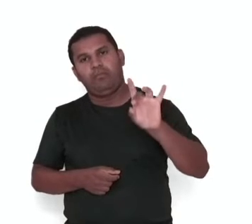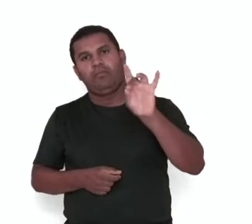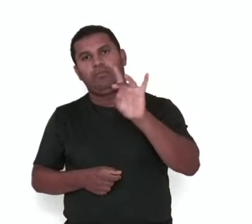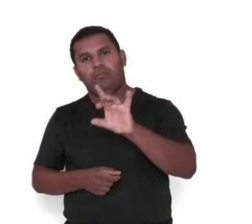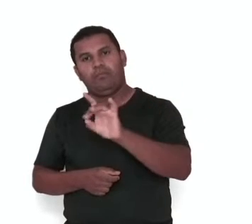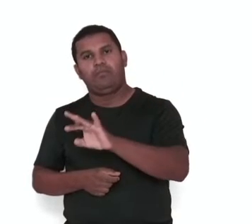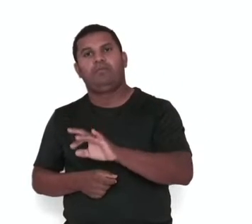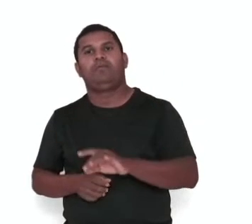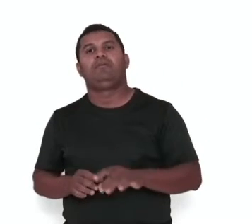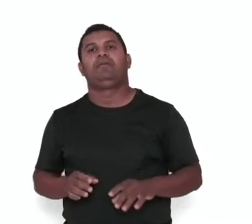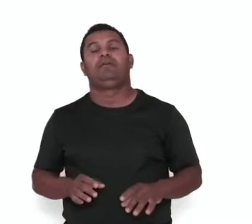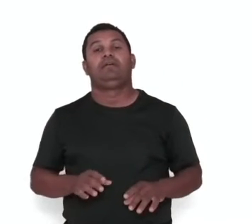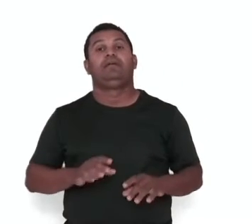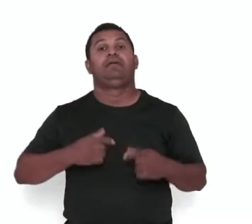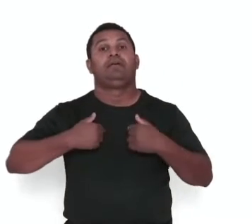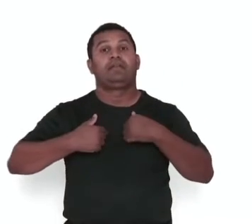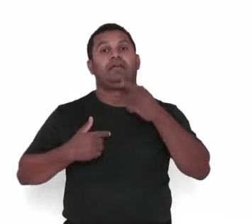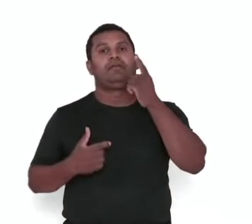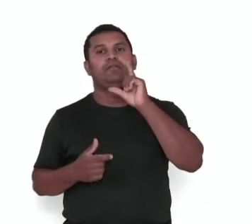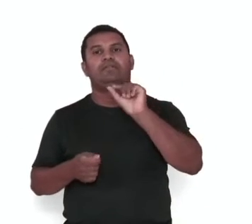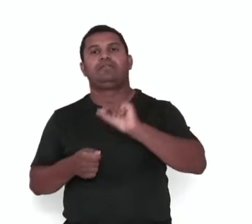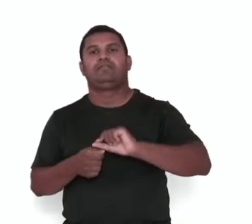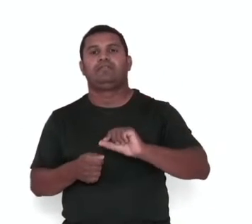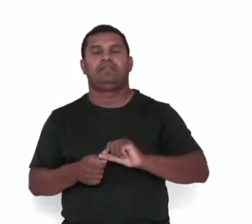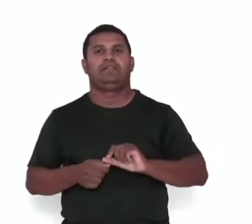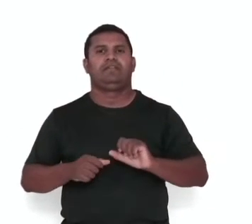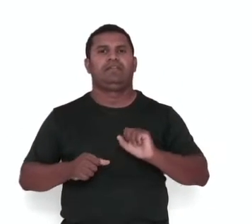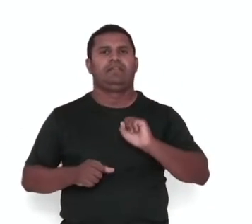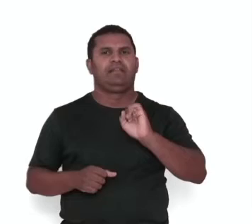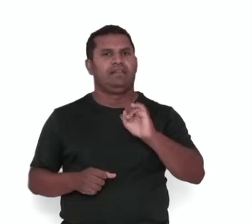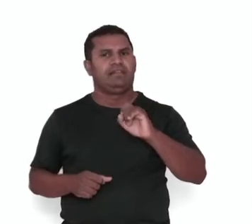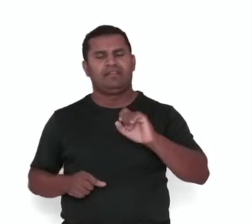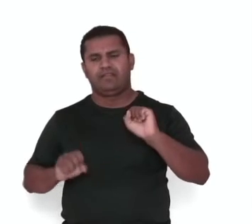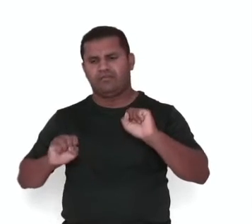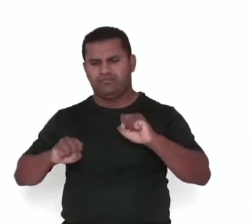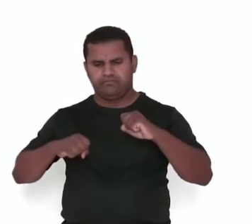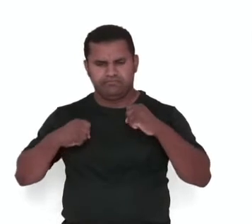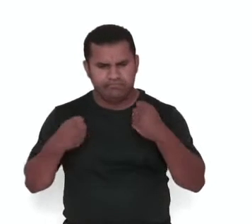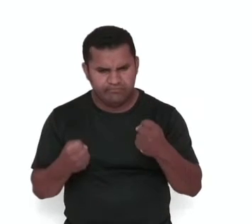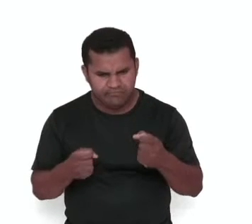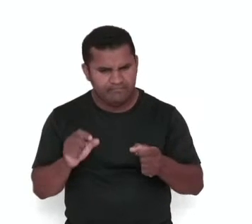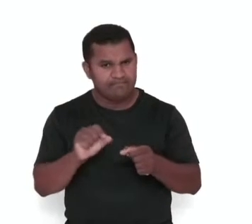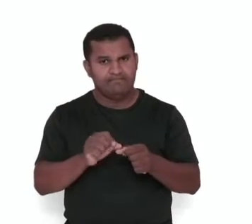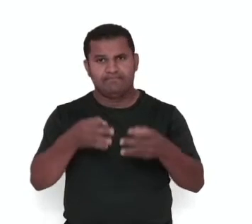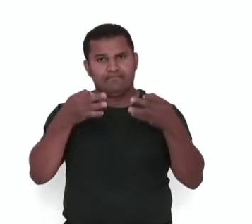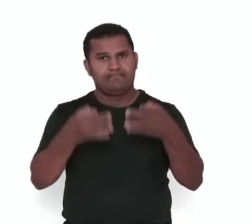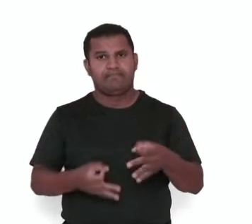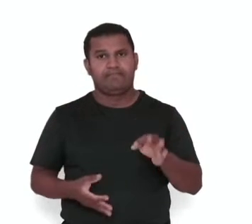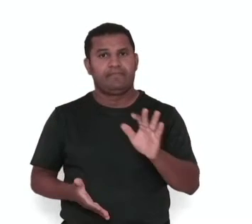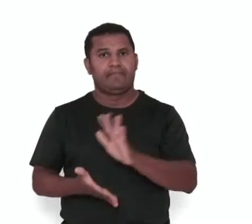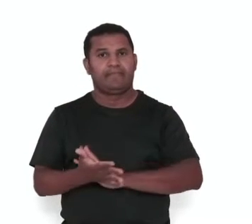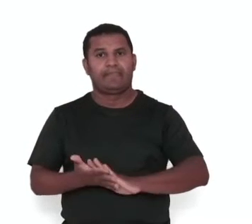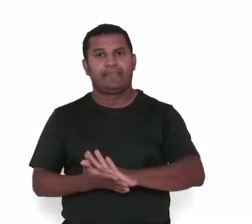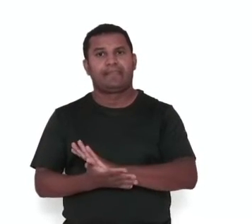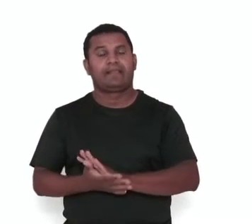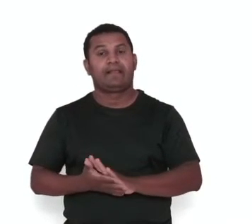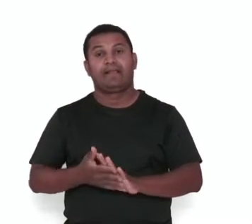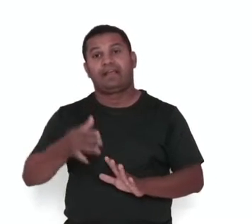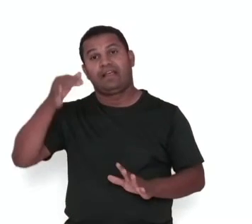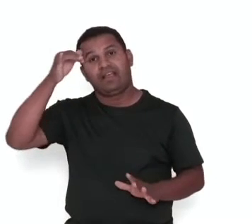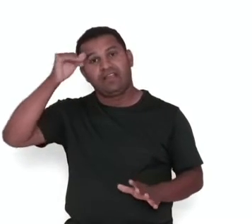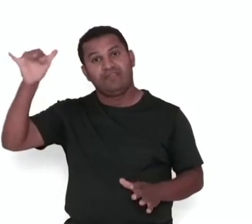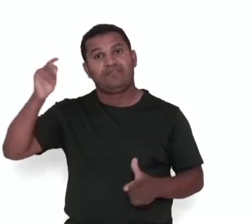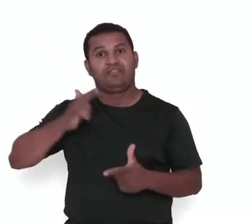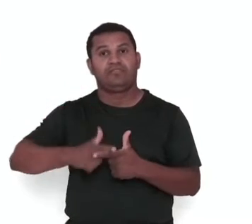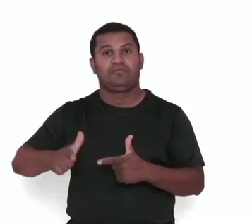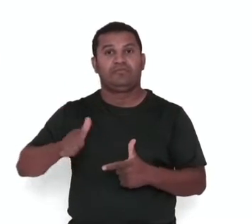cumprir bem uma tarefa, você precisa dedicar-se a ela. E elimine dispersões, elimine distrações nos momentos